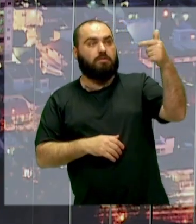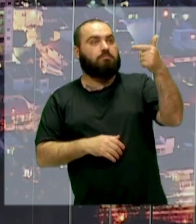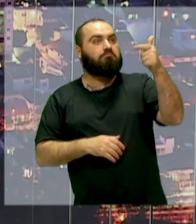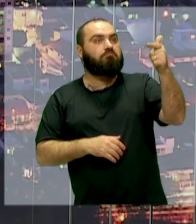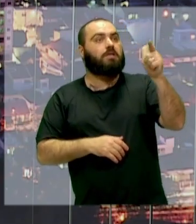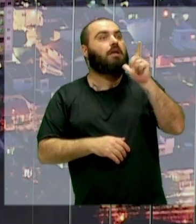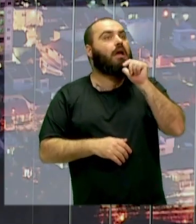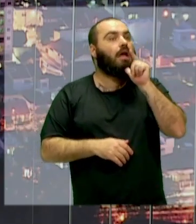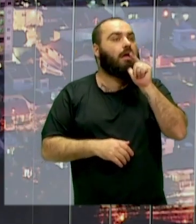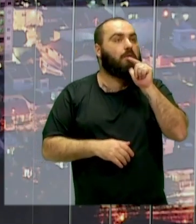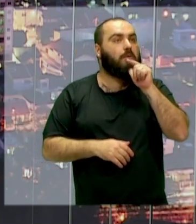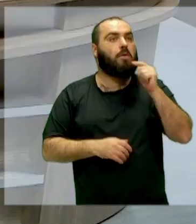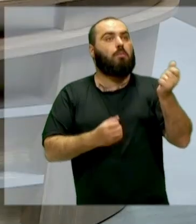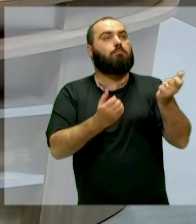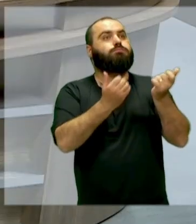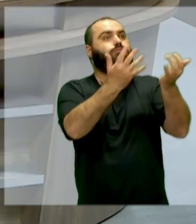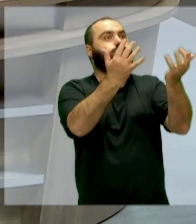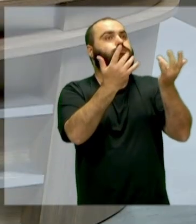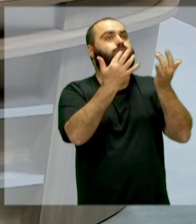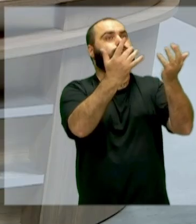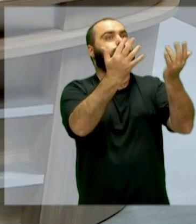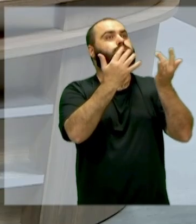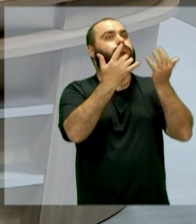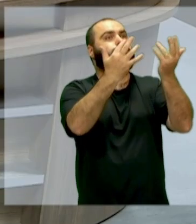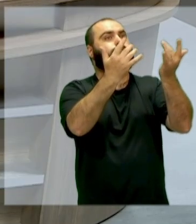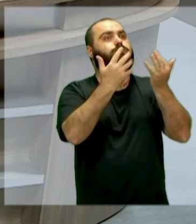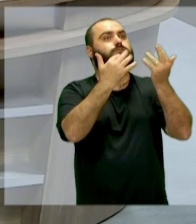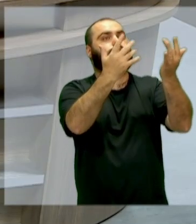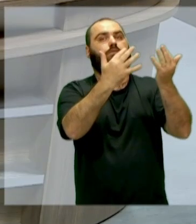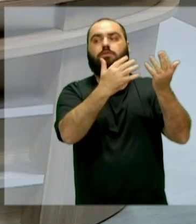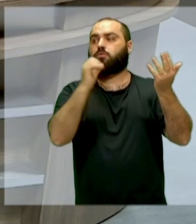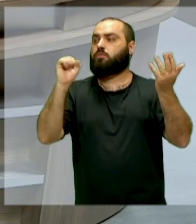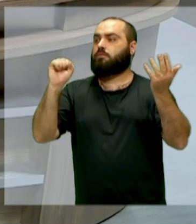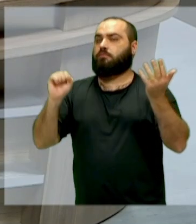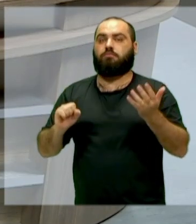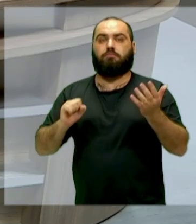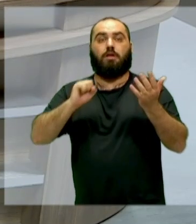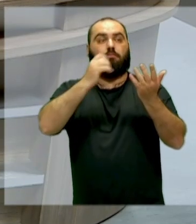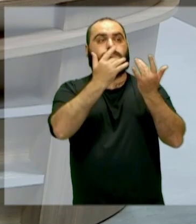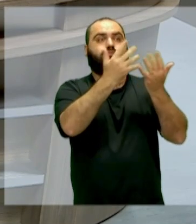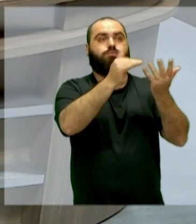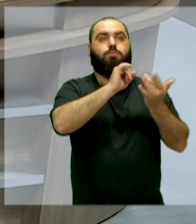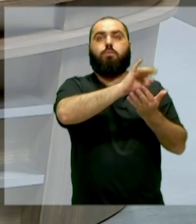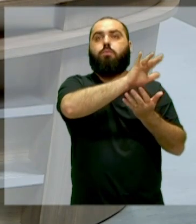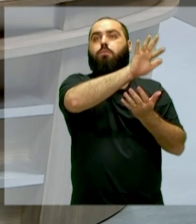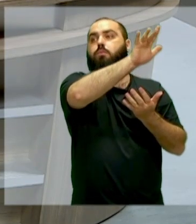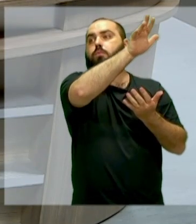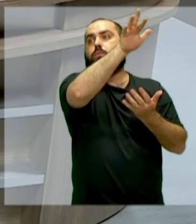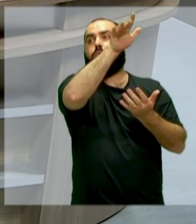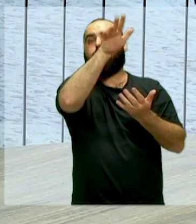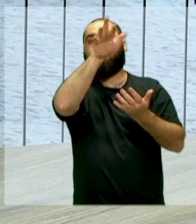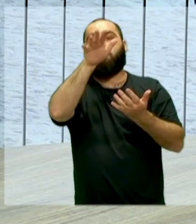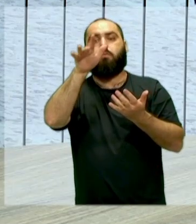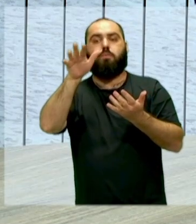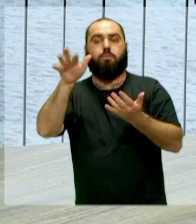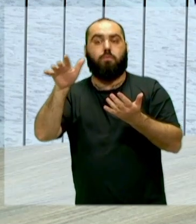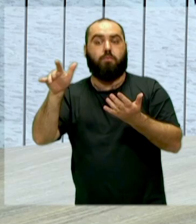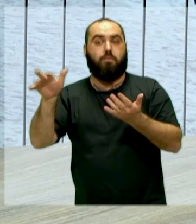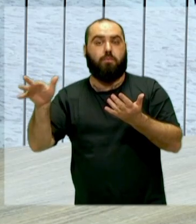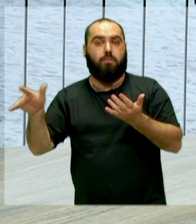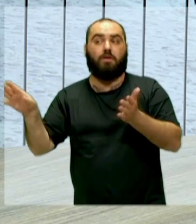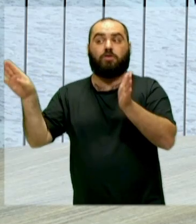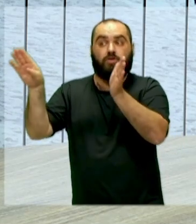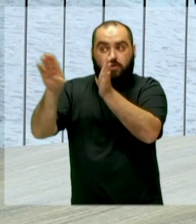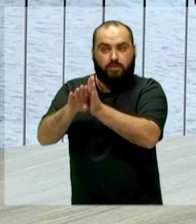país pegando fogo de tanto de tanta secura no ar exatamente a fumaça dessa queima né no no Pantanal serrado e na Amazônia